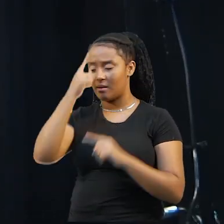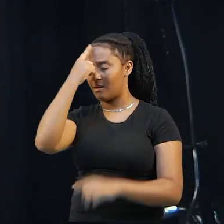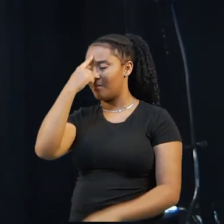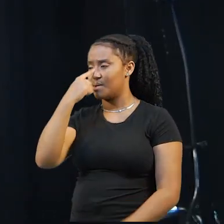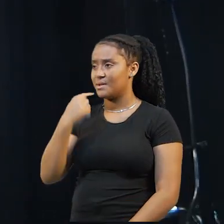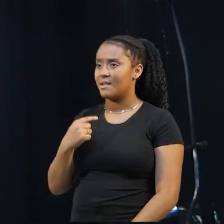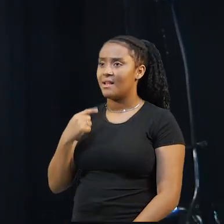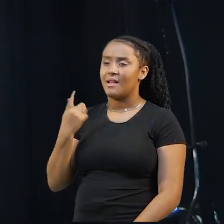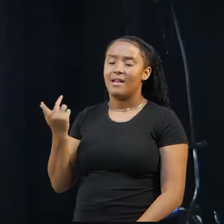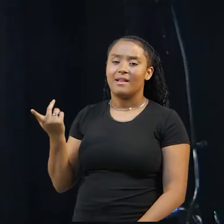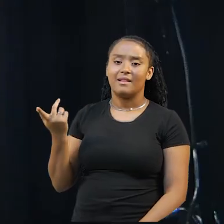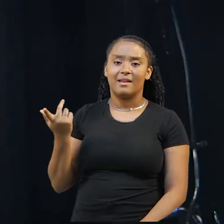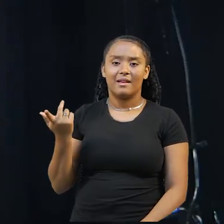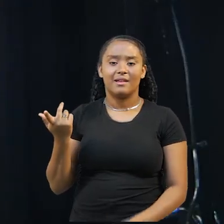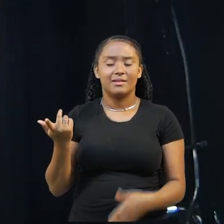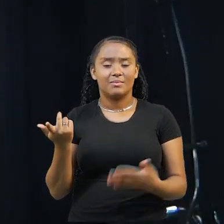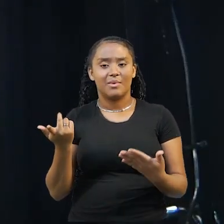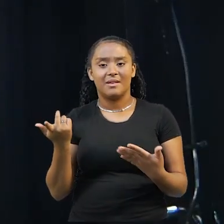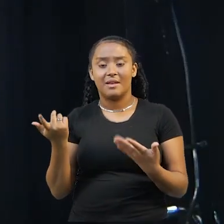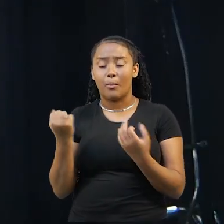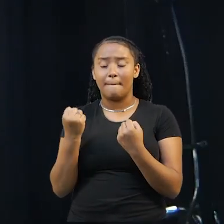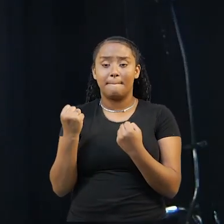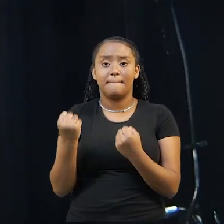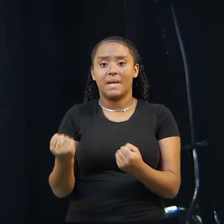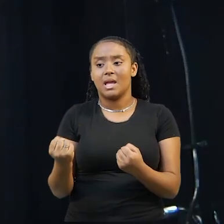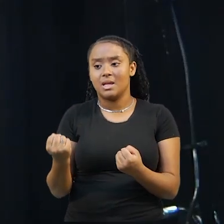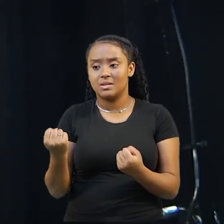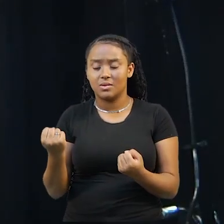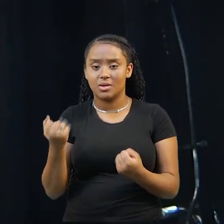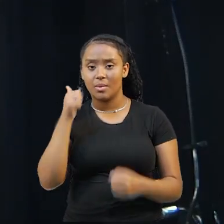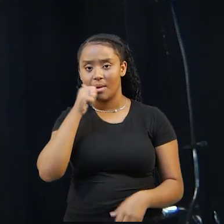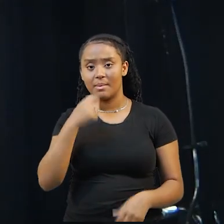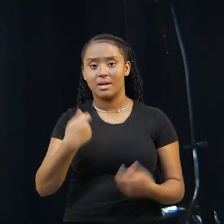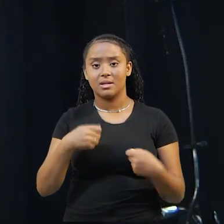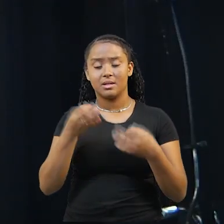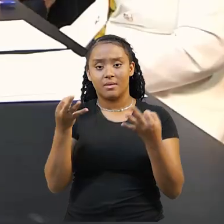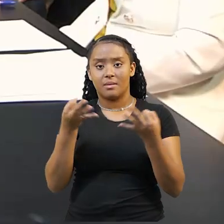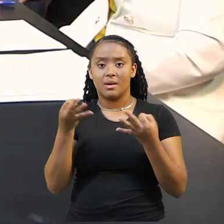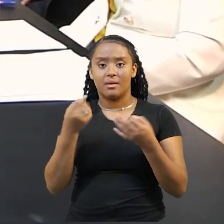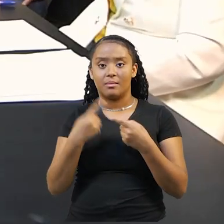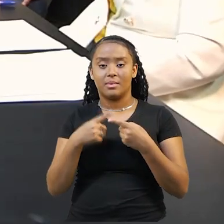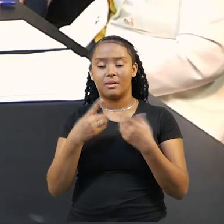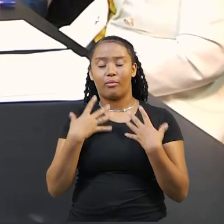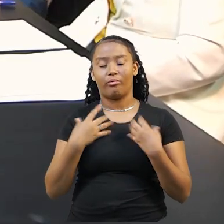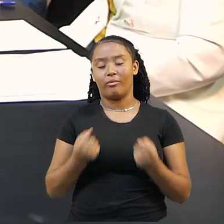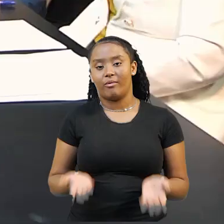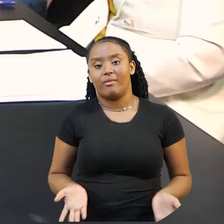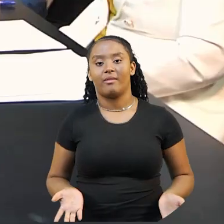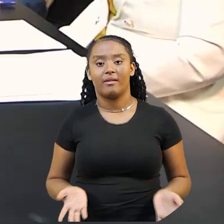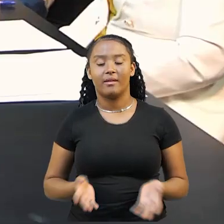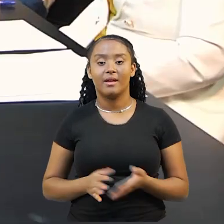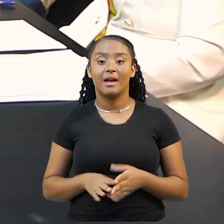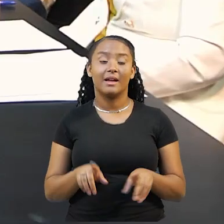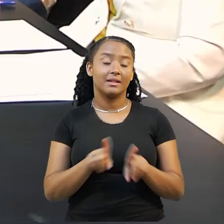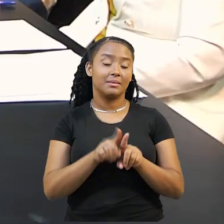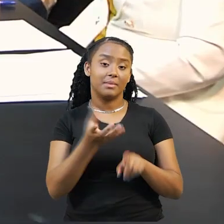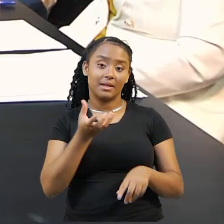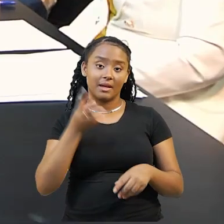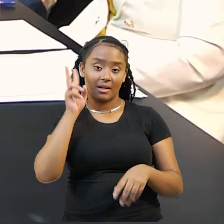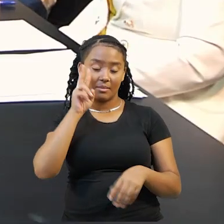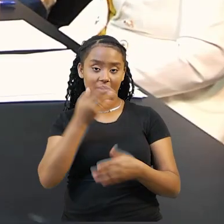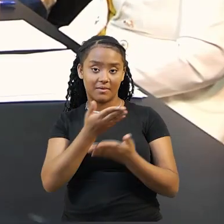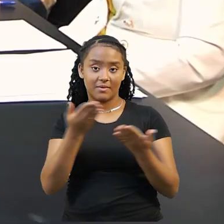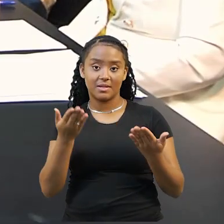tirar esse peso das nossas costas, né, das costas femininas. Exatamente. Eu quero lembrar para vocês que a